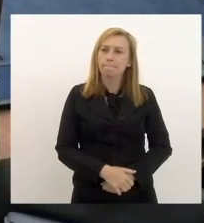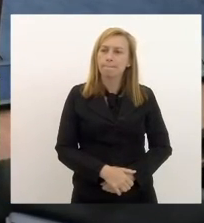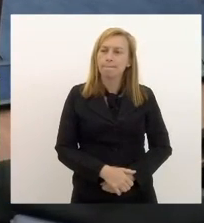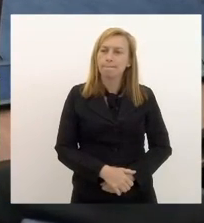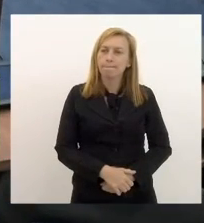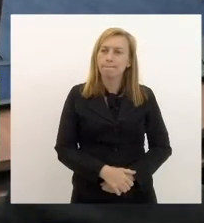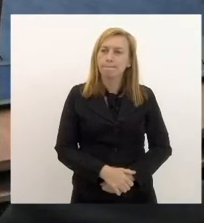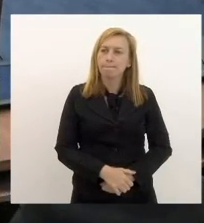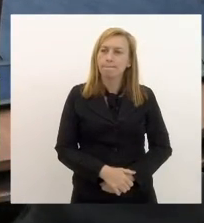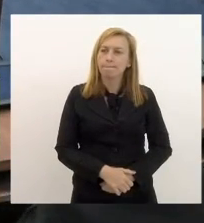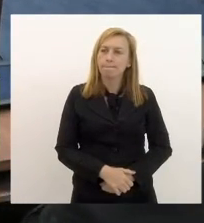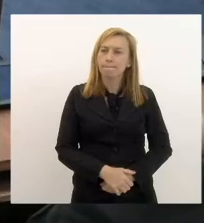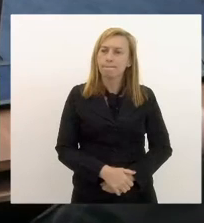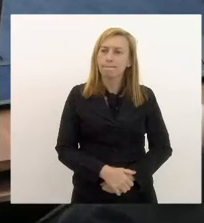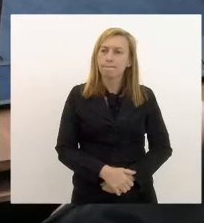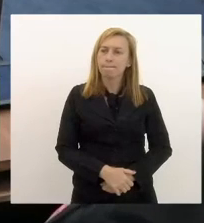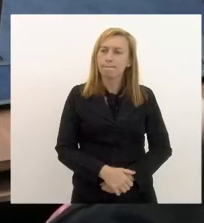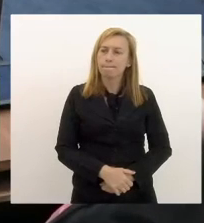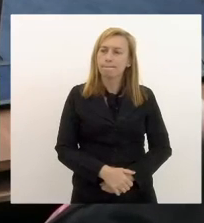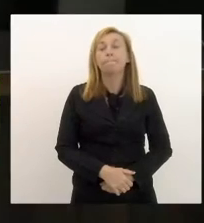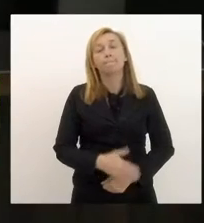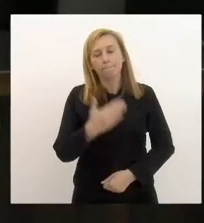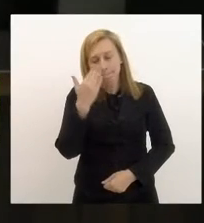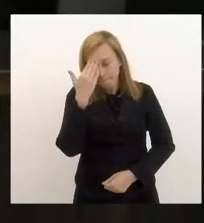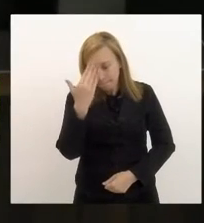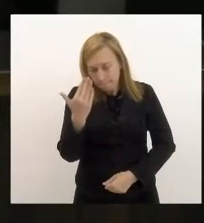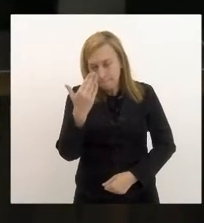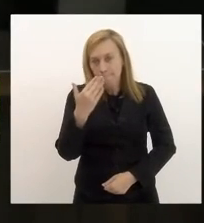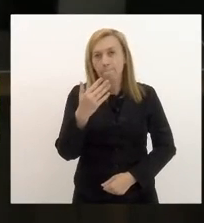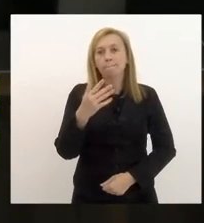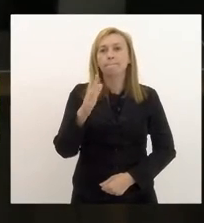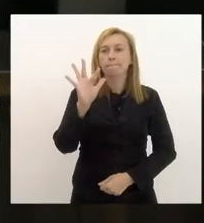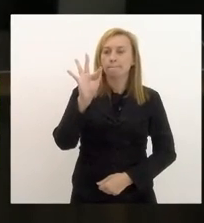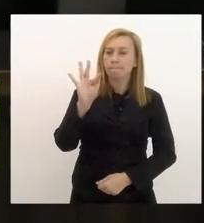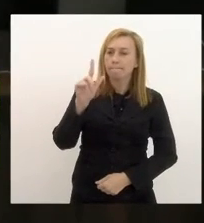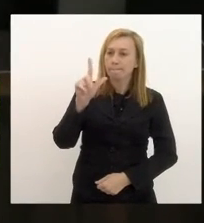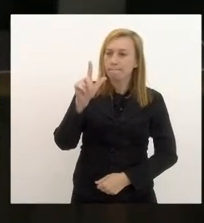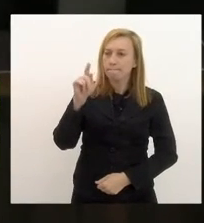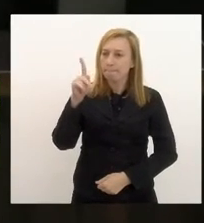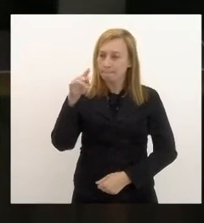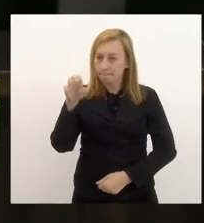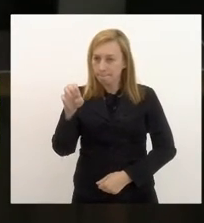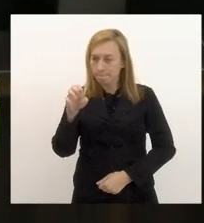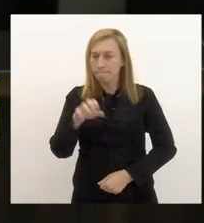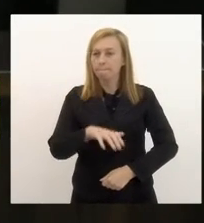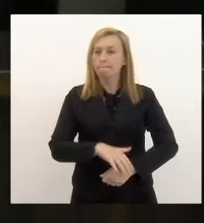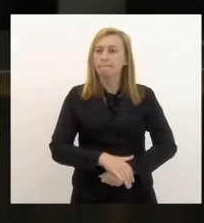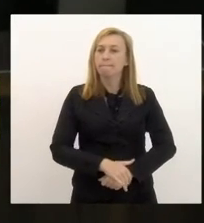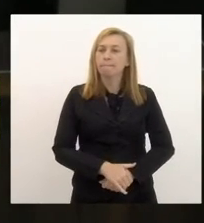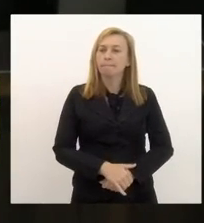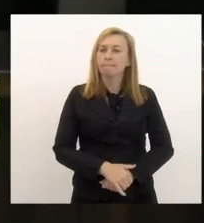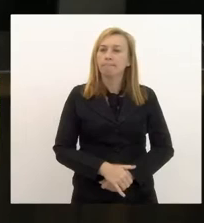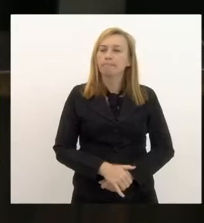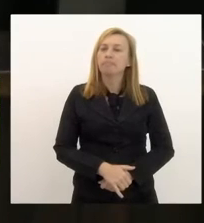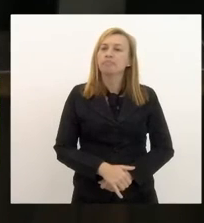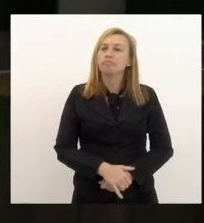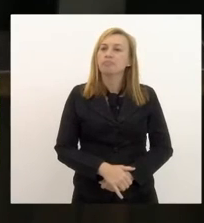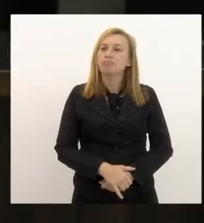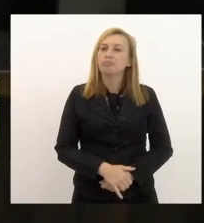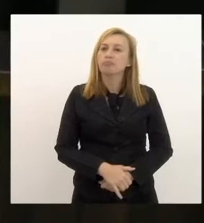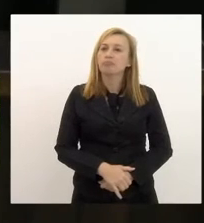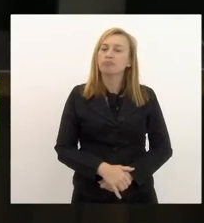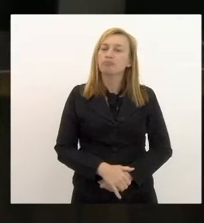de bragadá xô edit-me o Teixeira